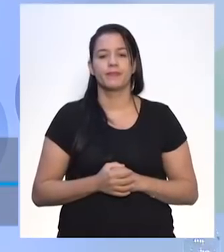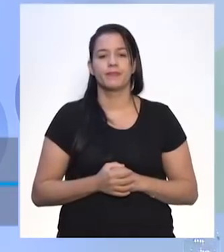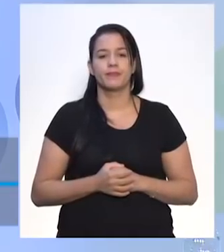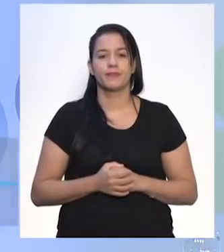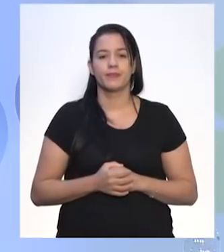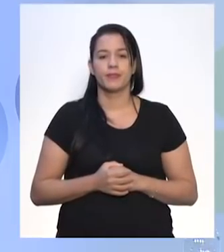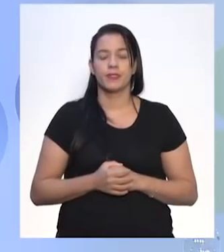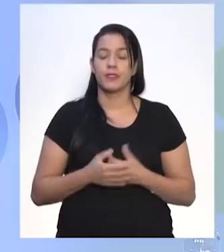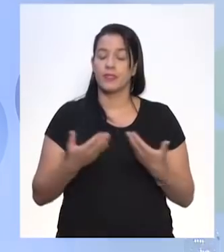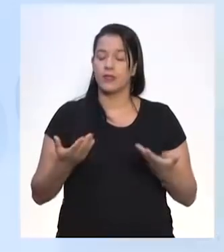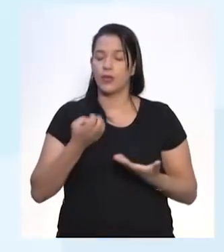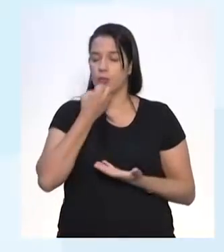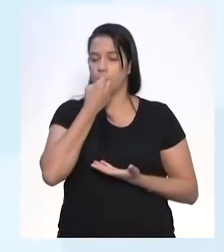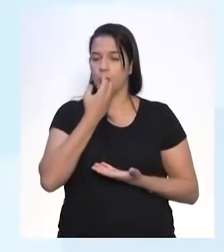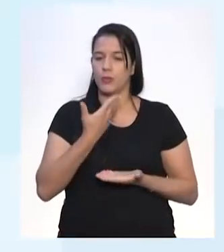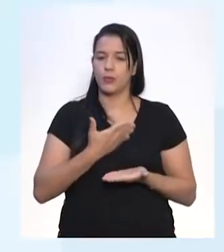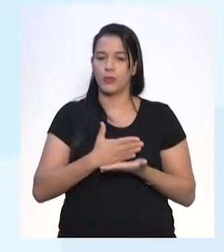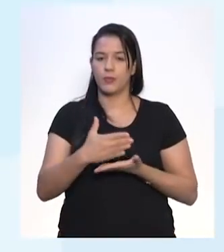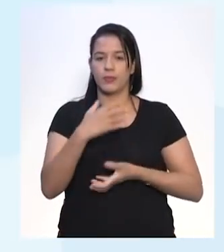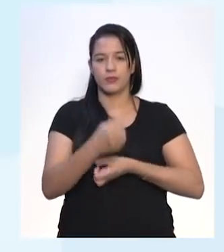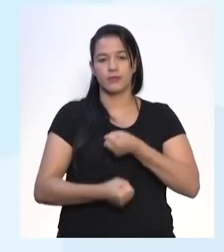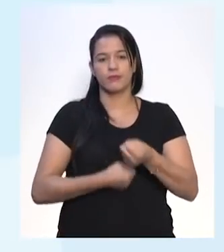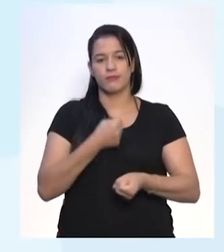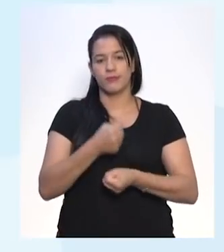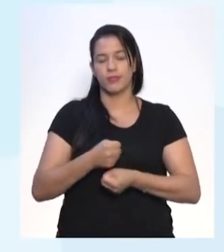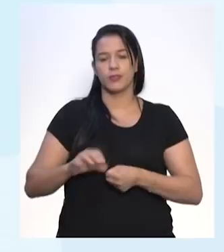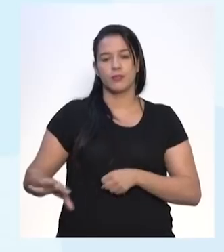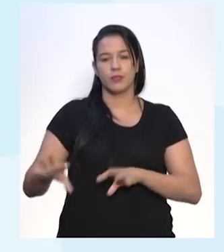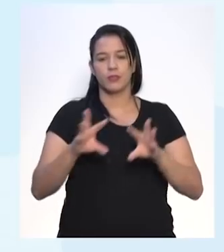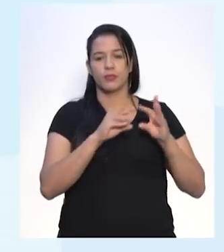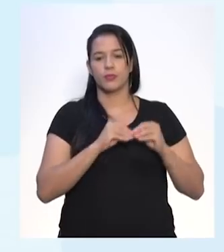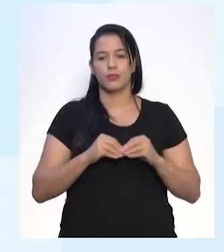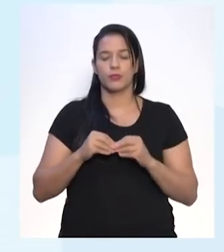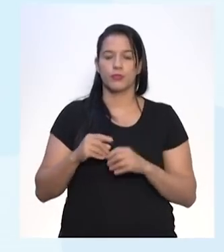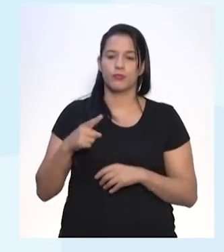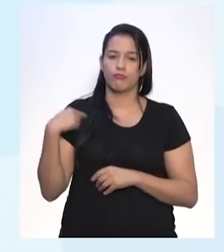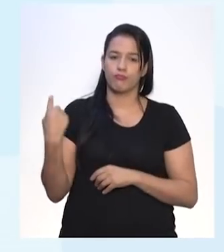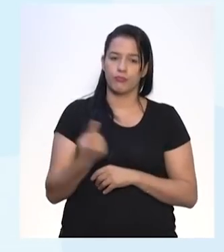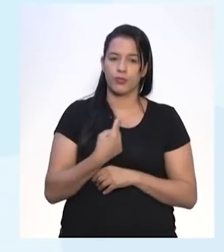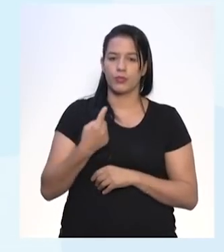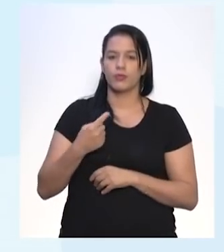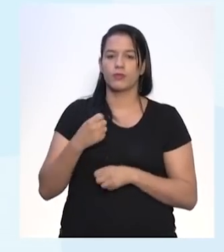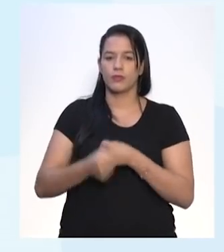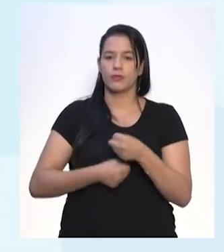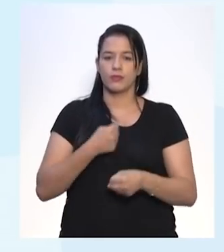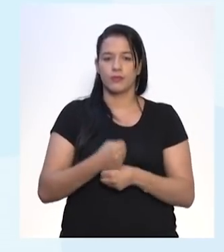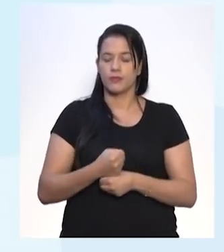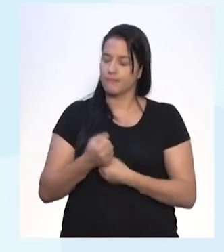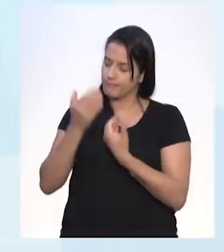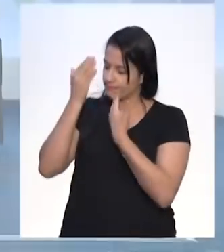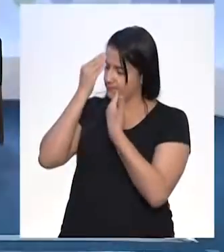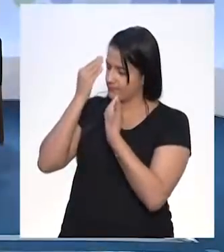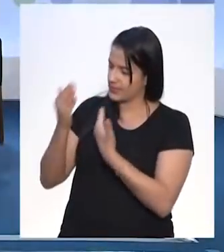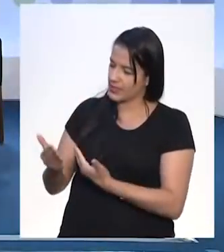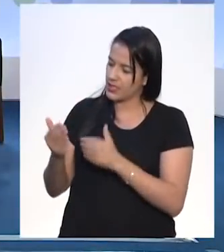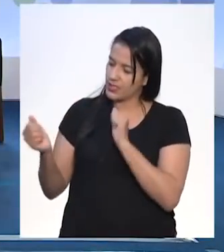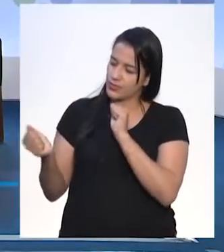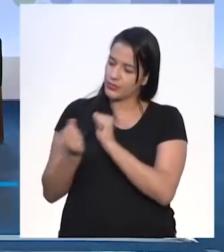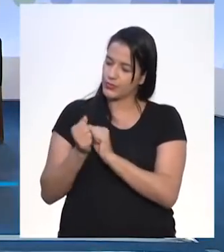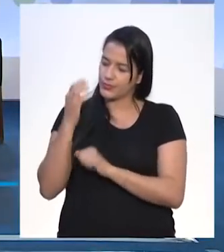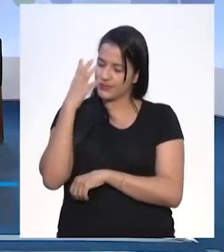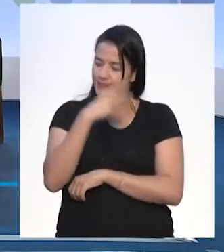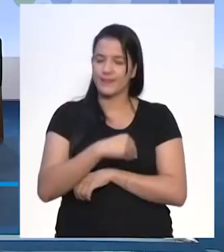Um bom começo de ano, gente, para todos nós. Que seja um ano maravilhoso. Duda, obrigada, linda, por estar